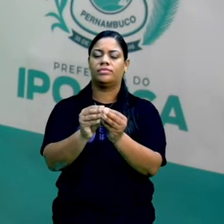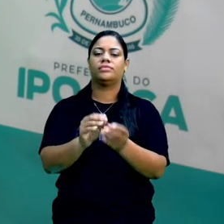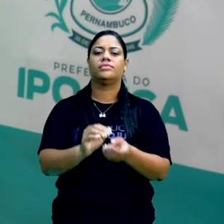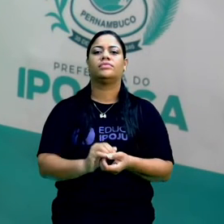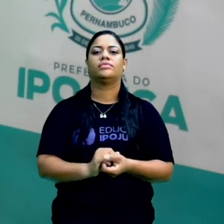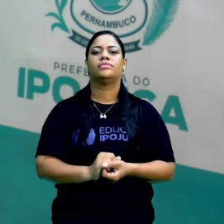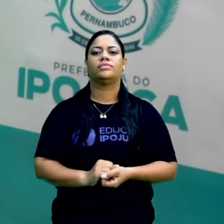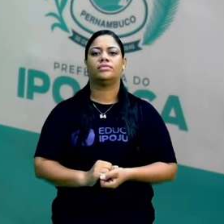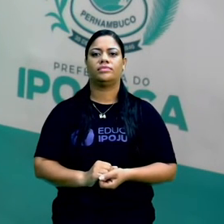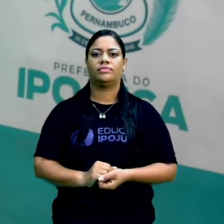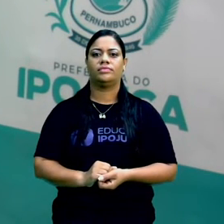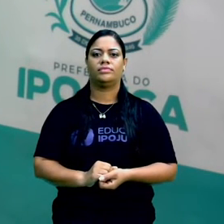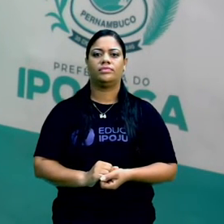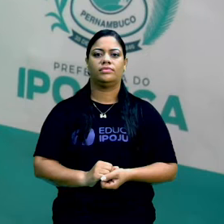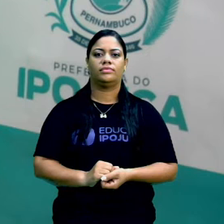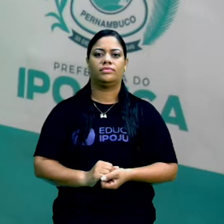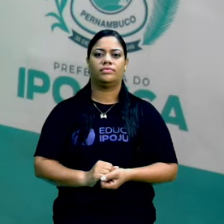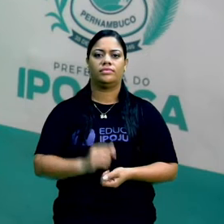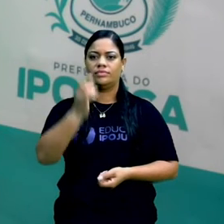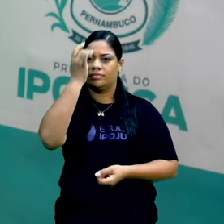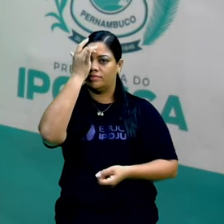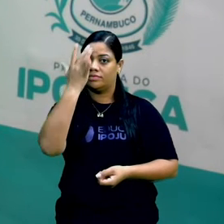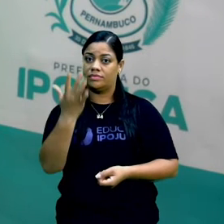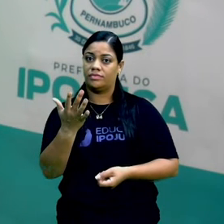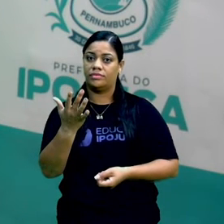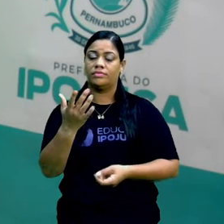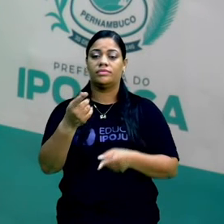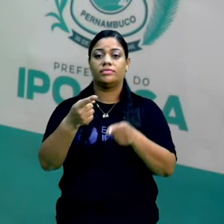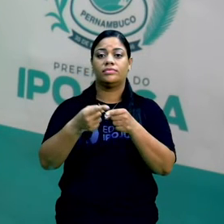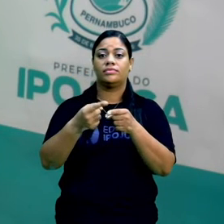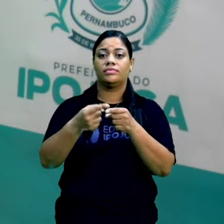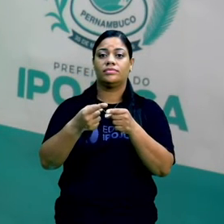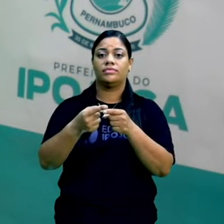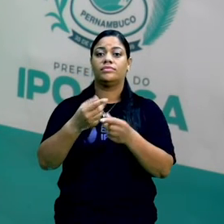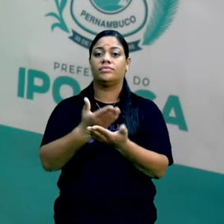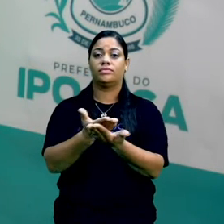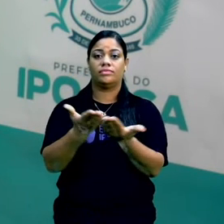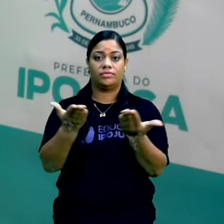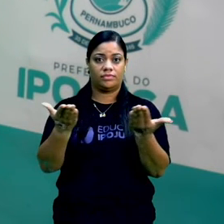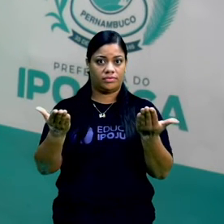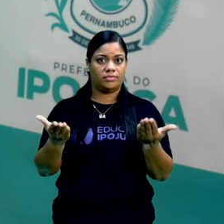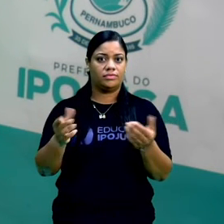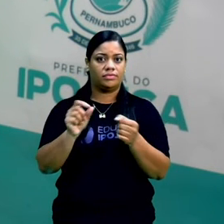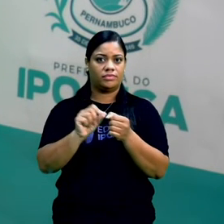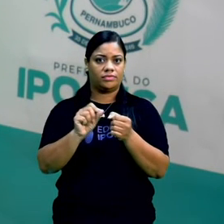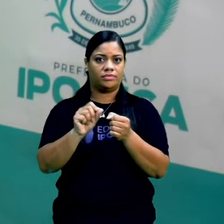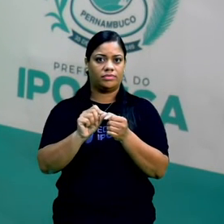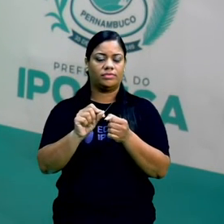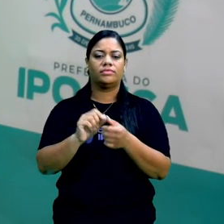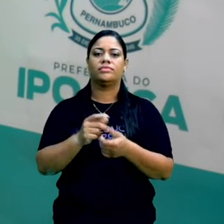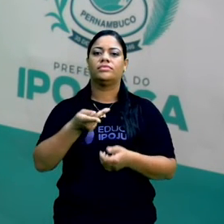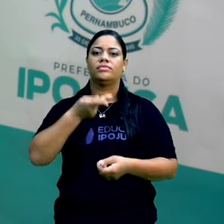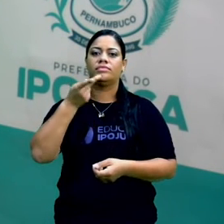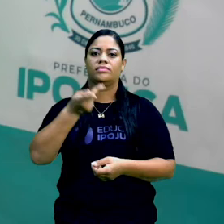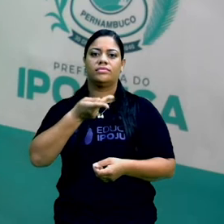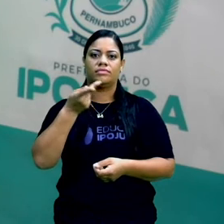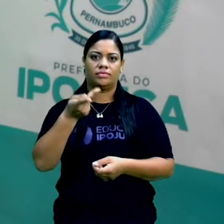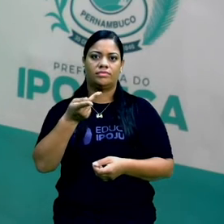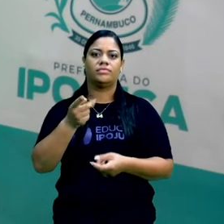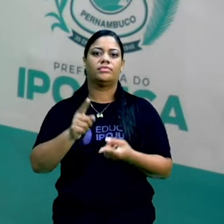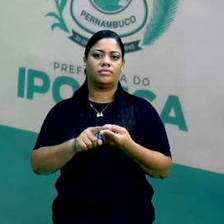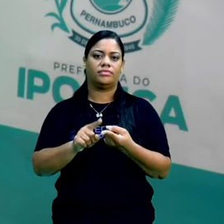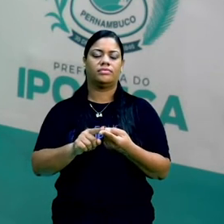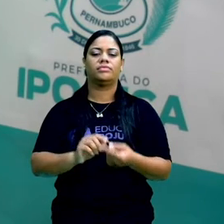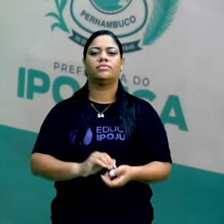sílaba. É fácil, porque você está fazendo aquela pronúncia junto, tá